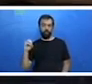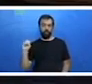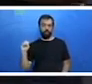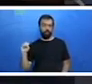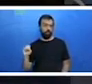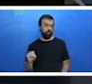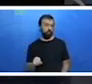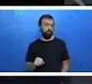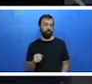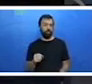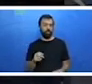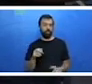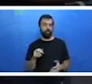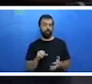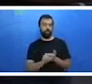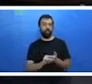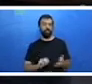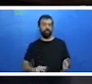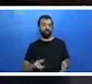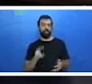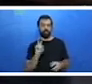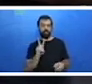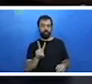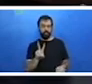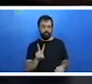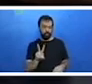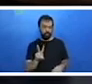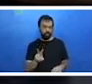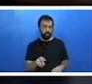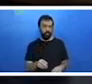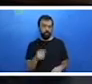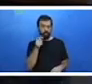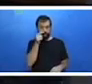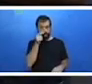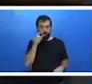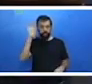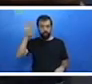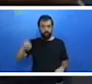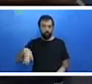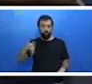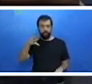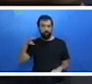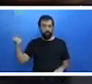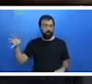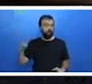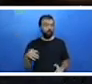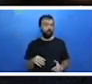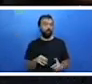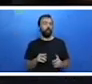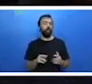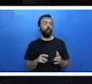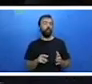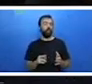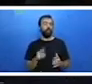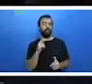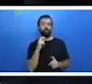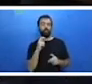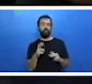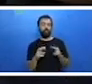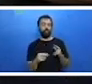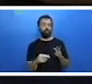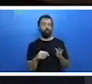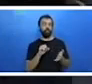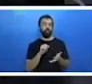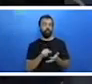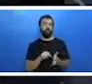unidade, e vai responder as questões A, B e C. Escreva como se lê os números decimais que